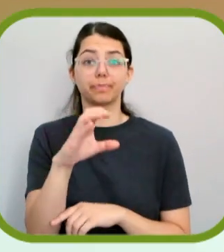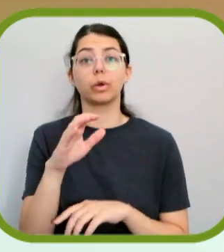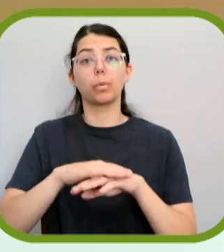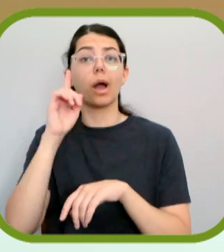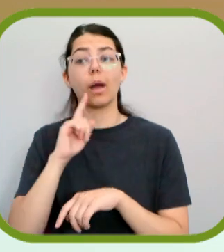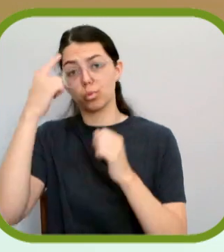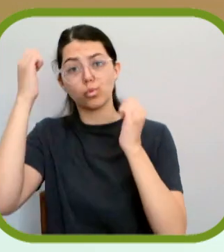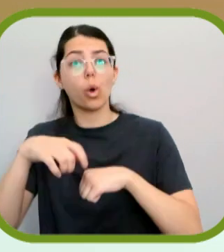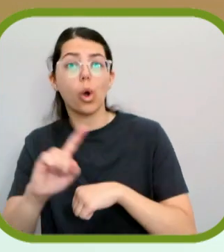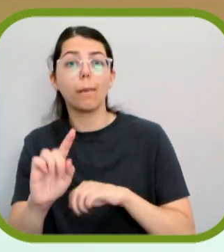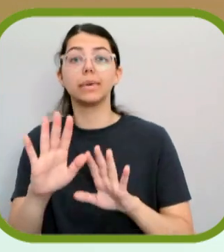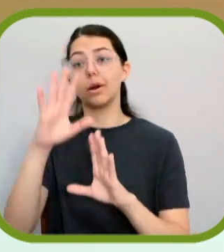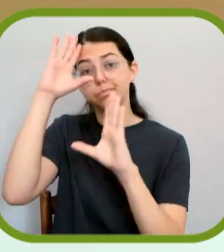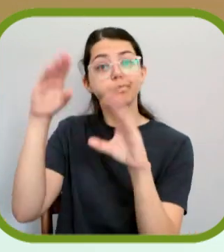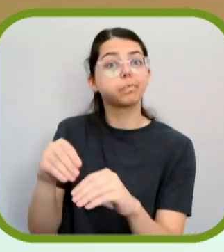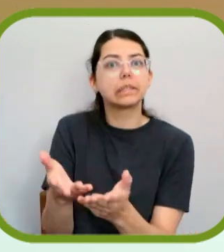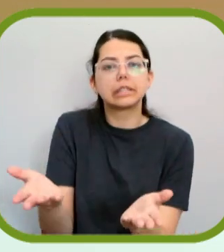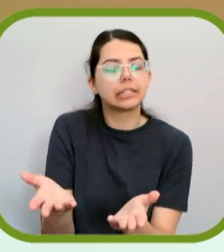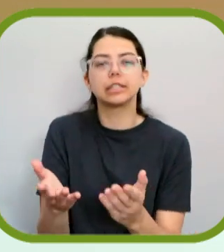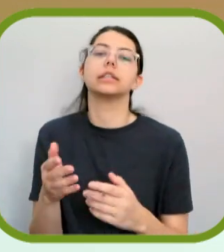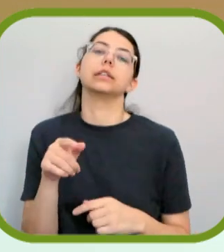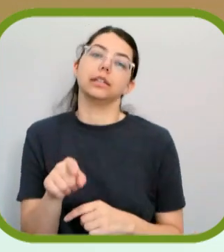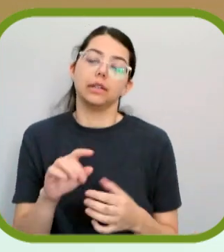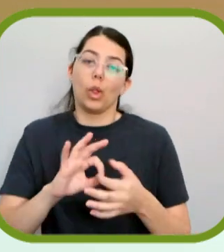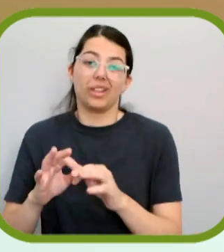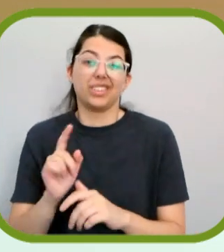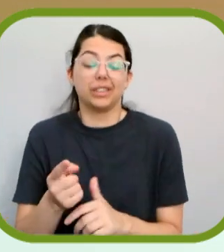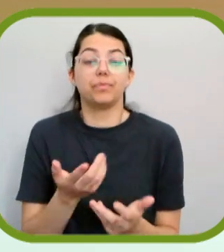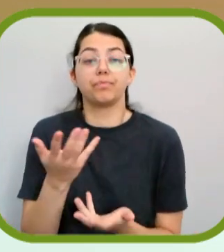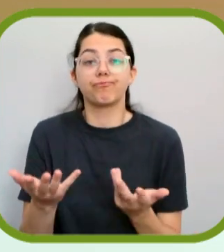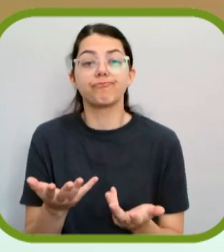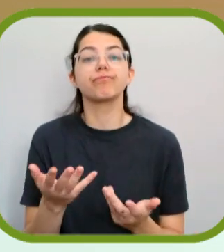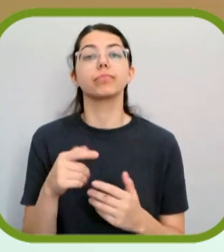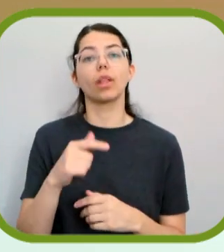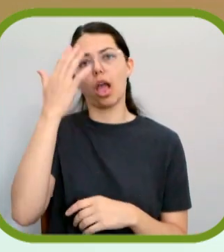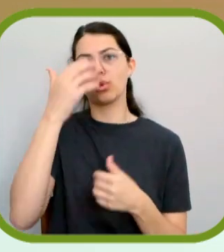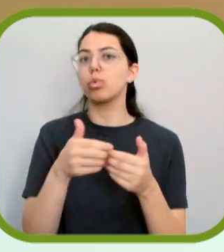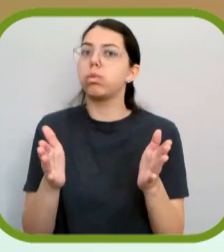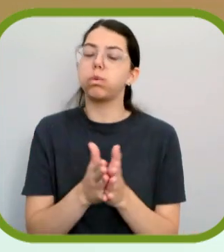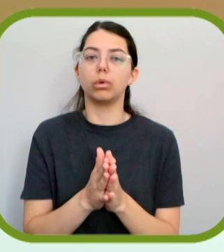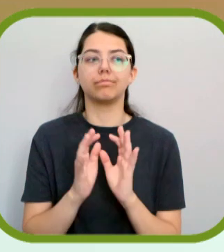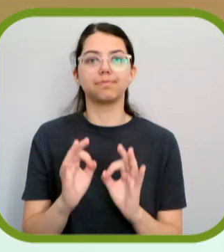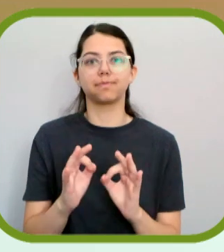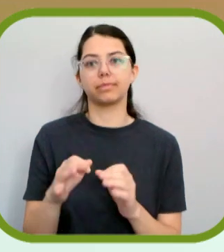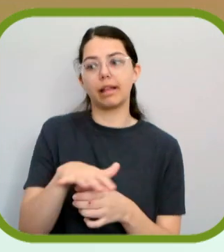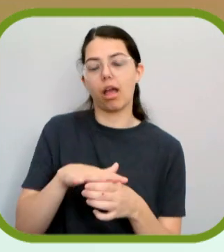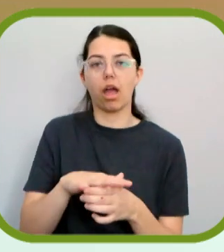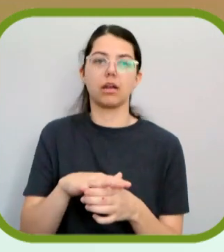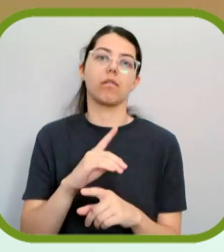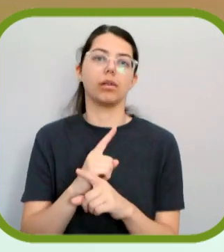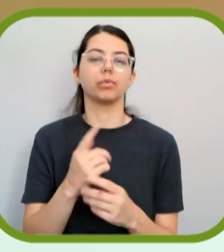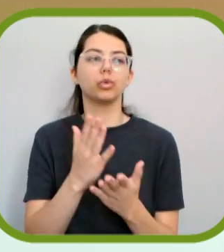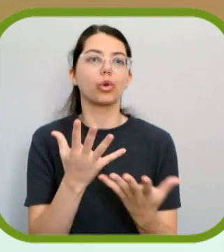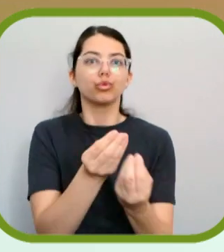crime, claro que sim que é crime. Precisamente está a ser partilhado sem o seu consentimento, só que eles não sabem, portanto às vezes é um bocadinho dentro disto, que acho que